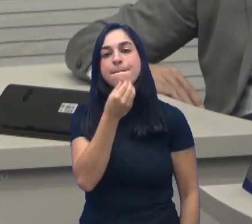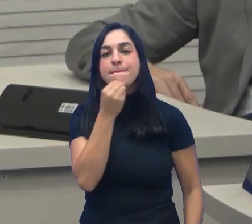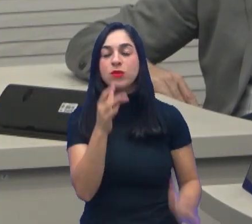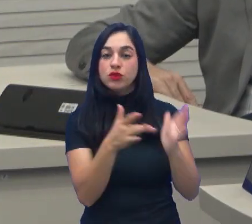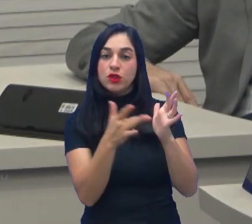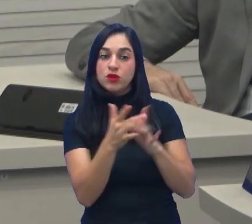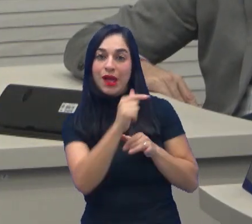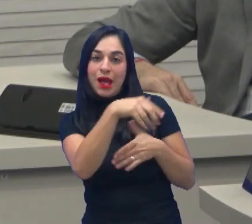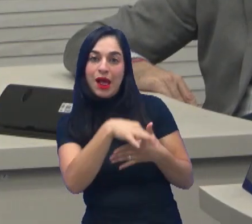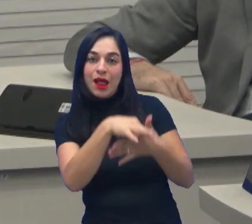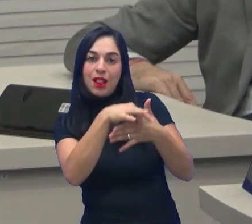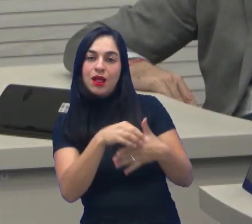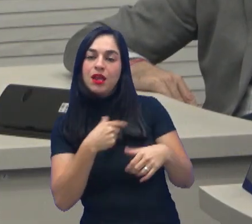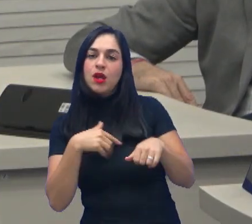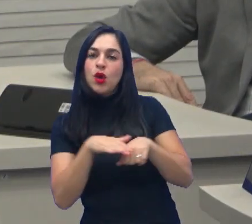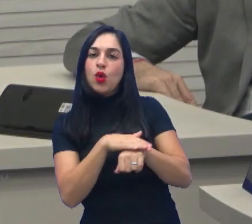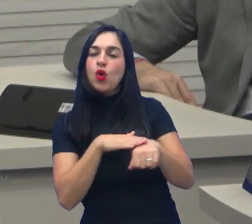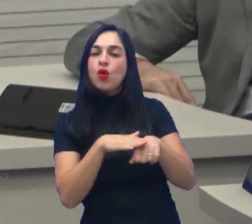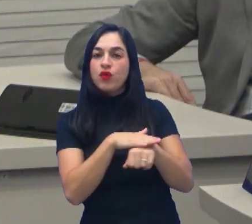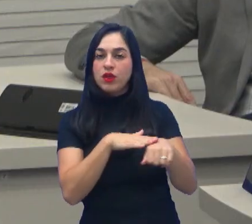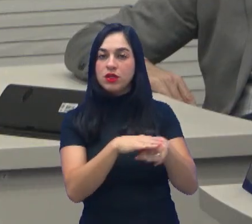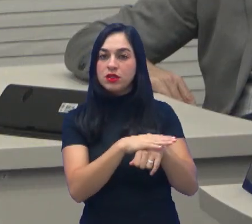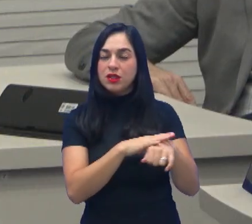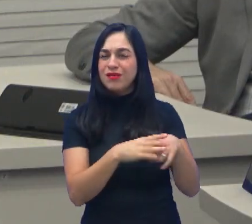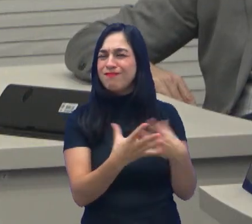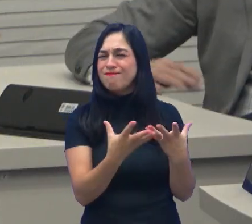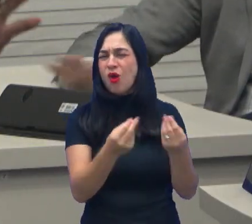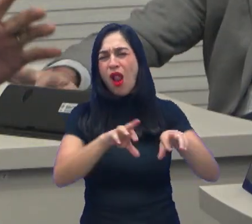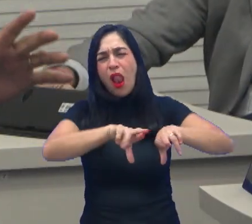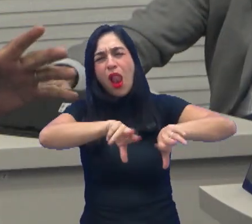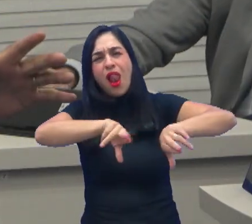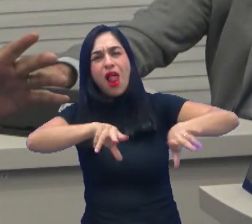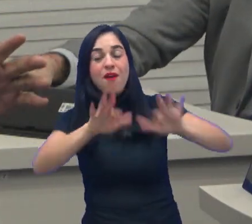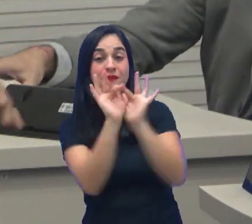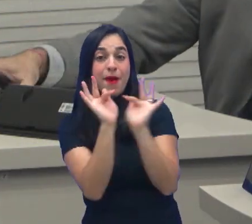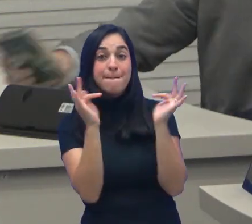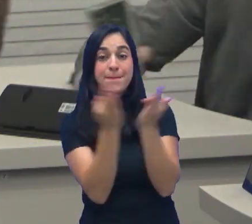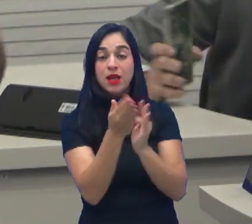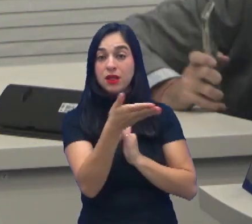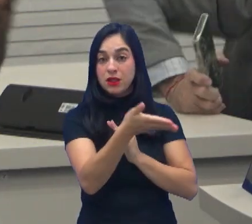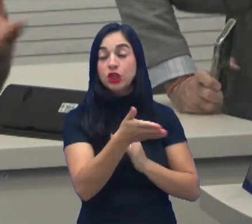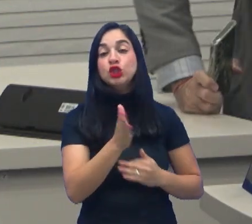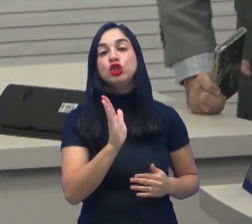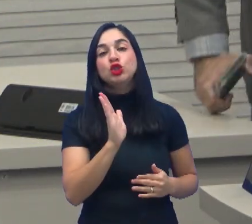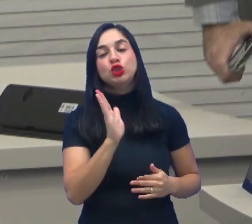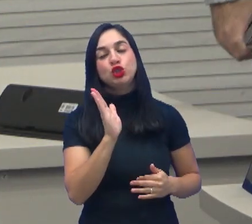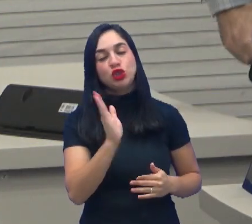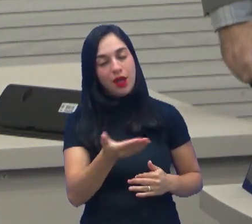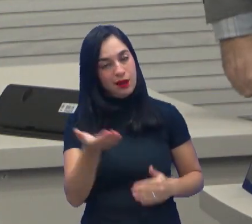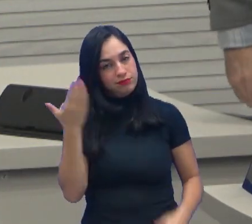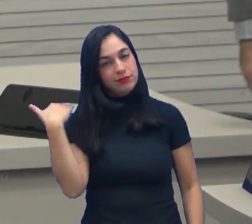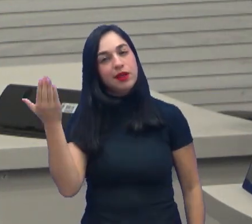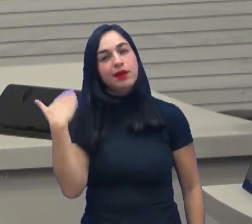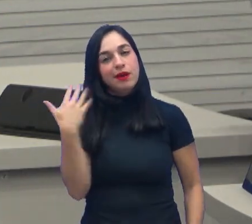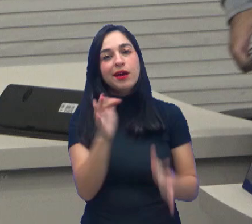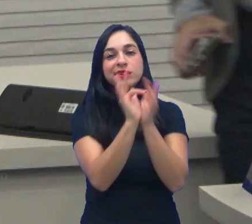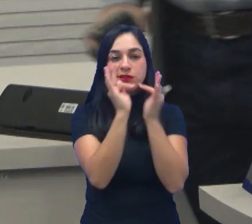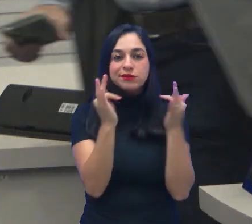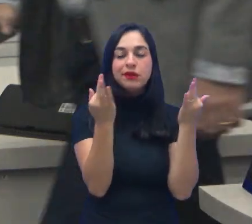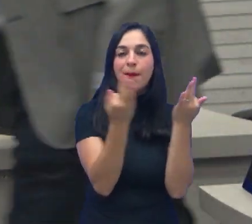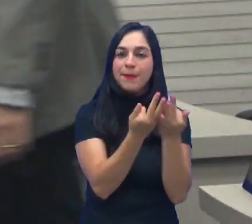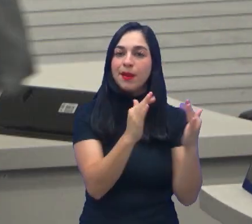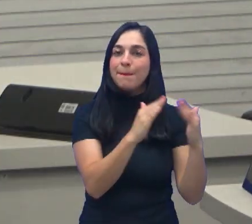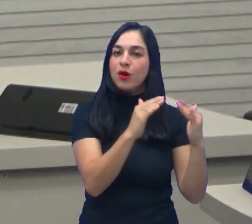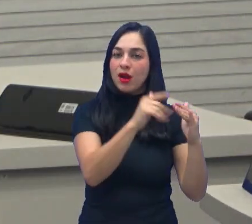lá, são várias famílias que estão naquele local. Aquele local já foi retirado, famílias de lá, que foi